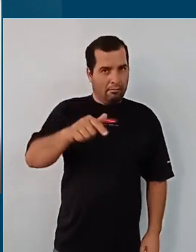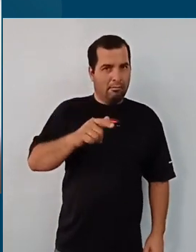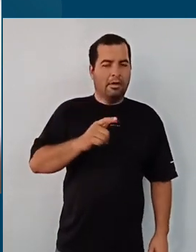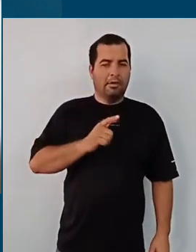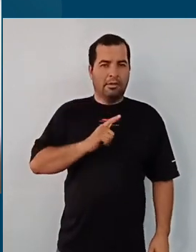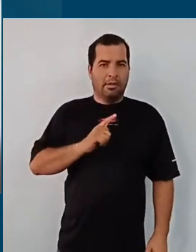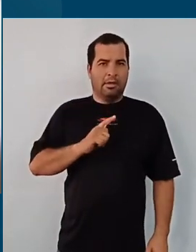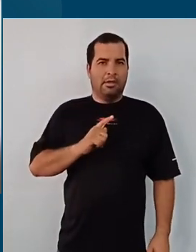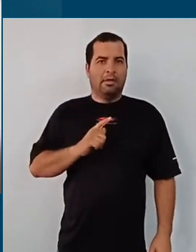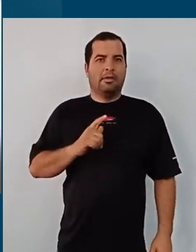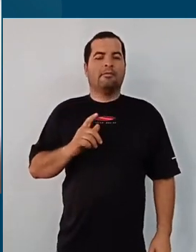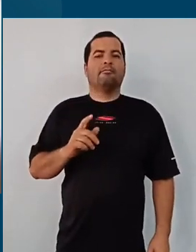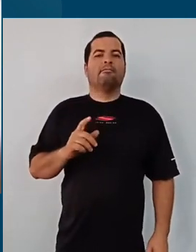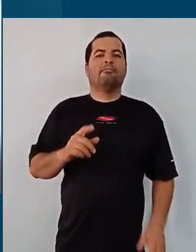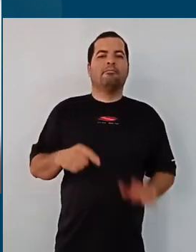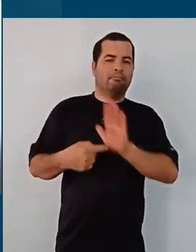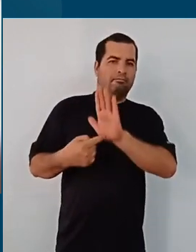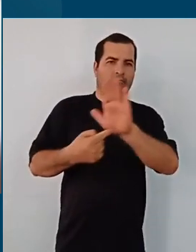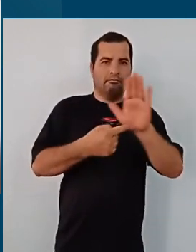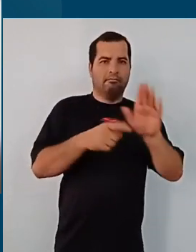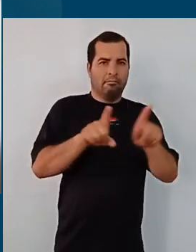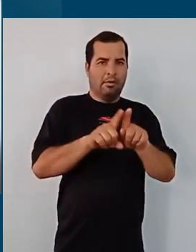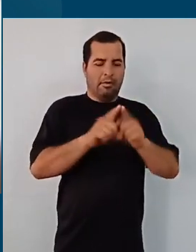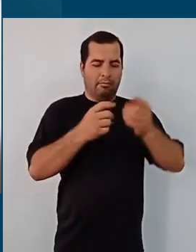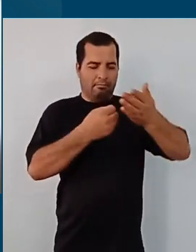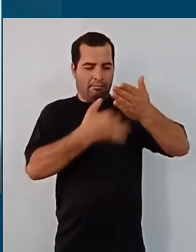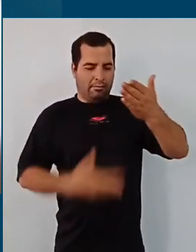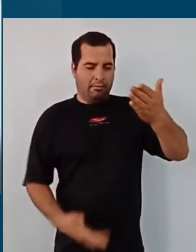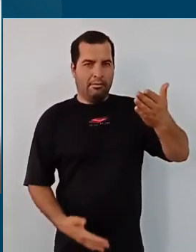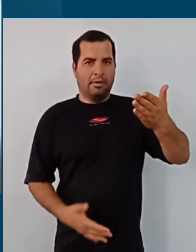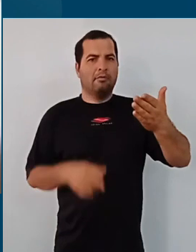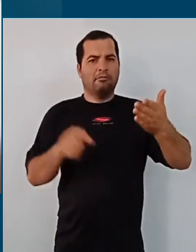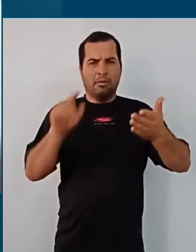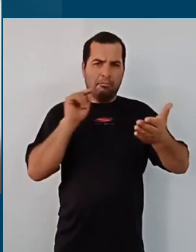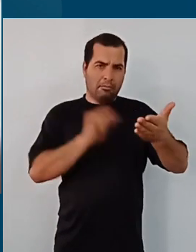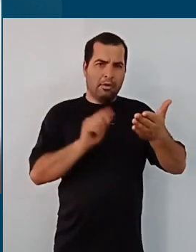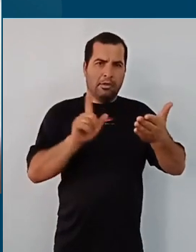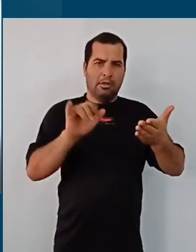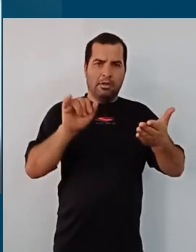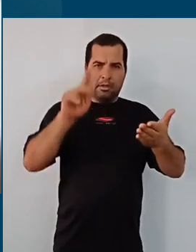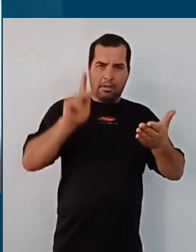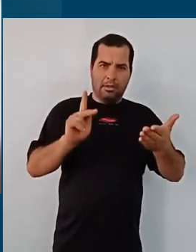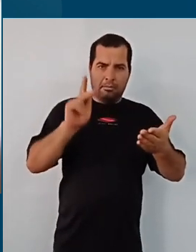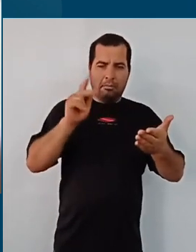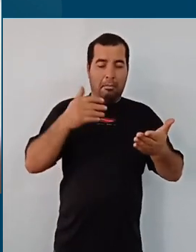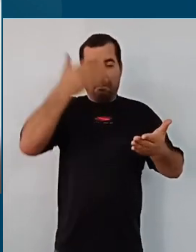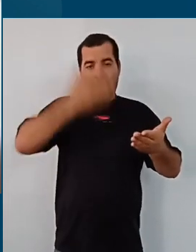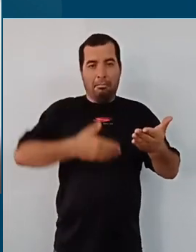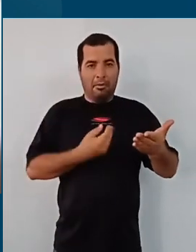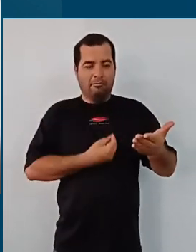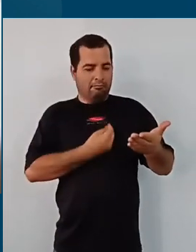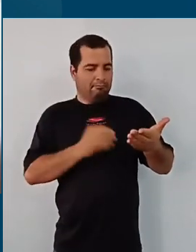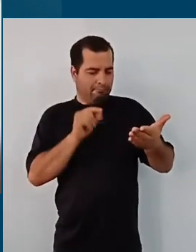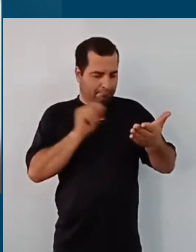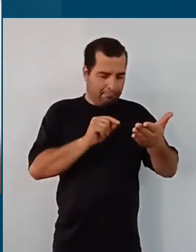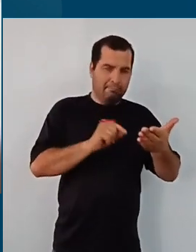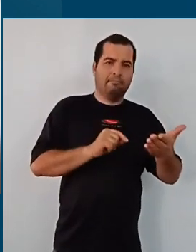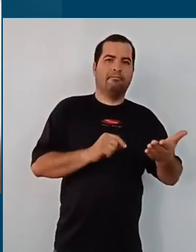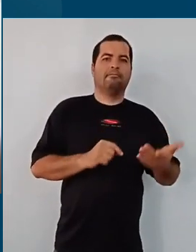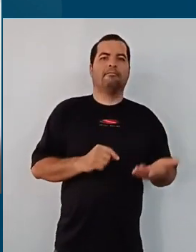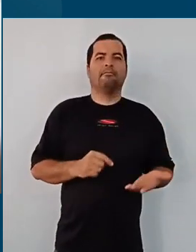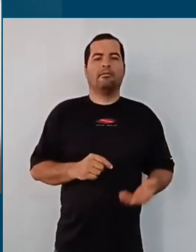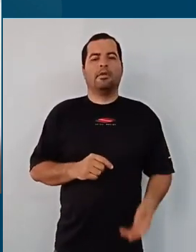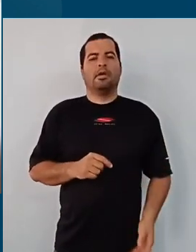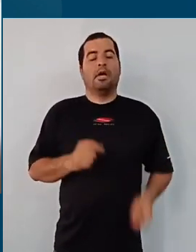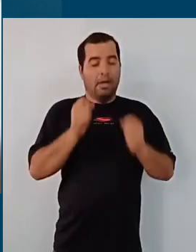ao final do evento, será disponibilizado no chat um link para a lista de presença. Então, todos estejam atentos.